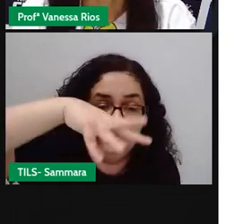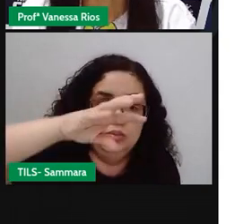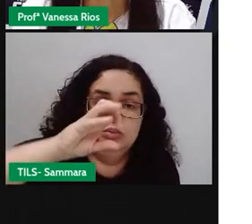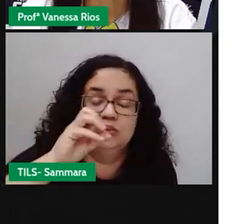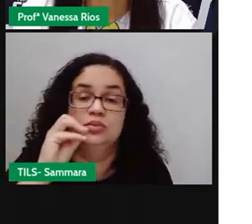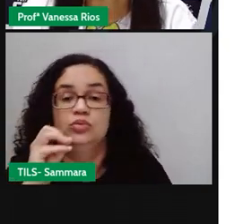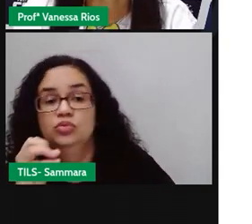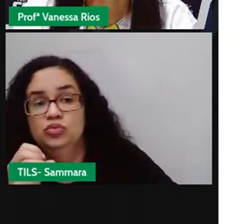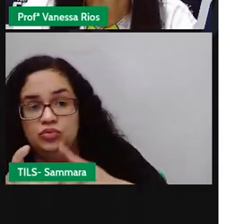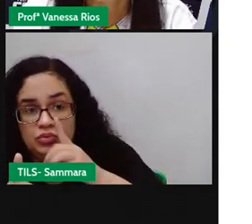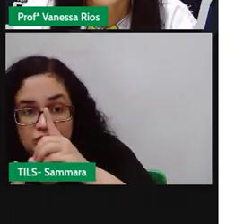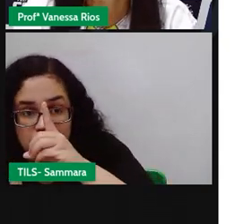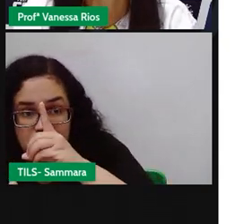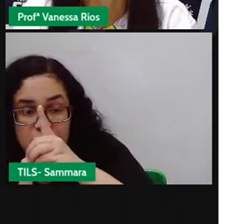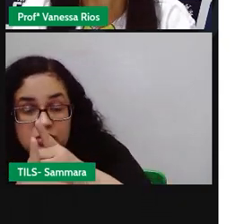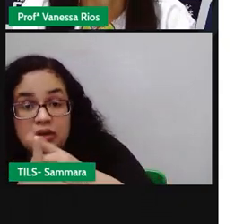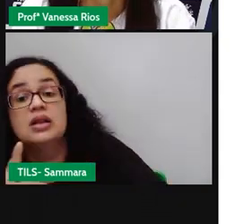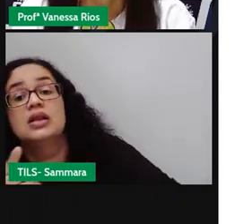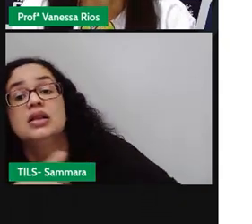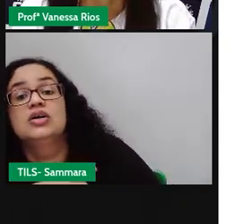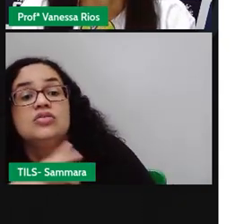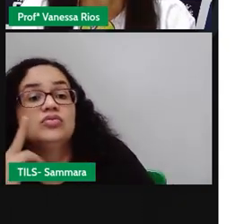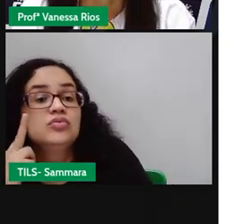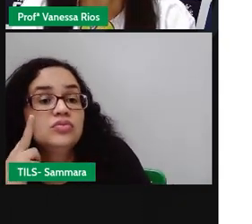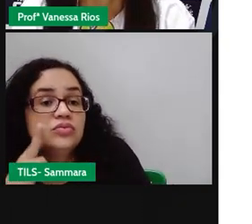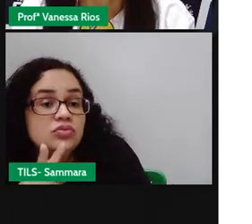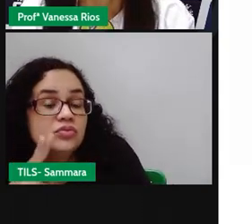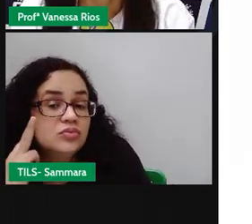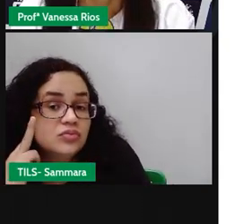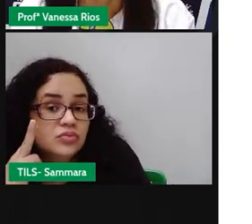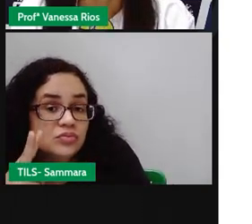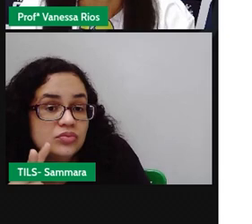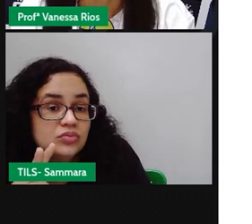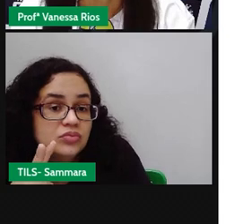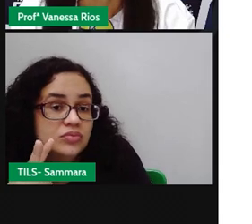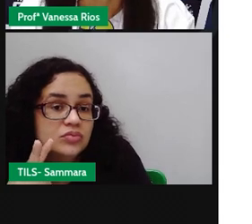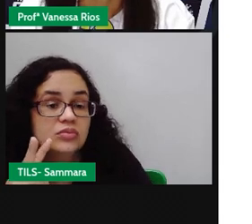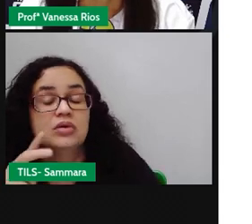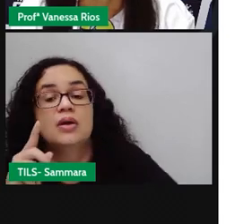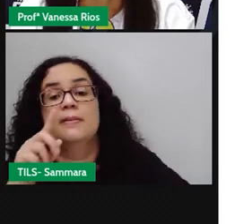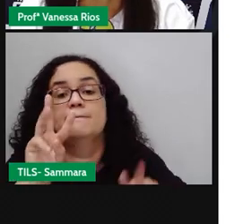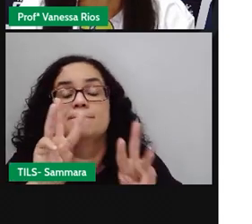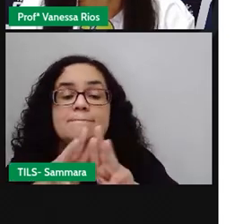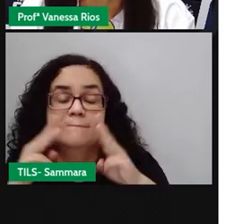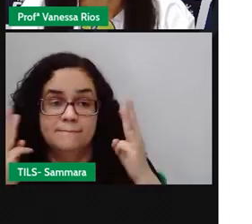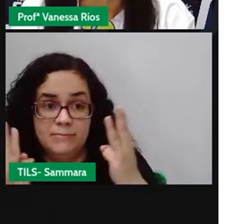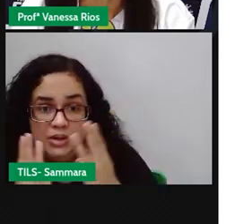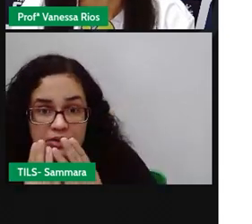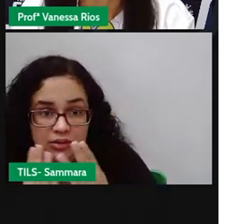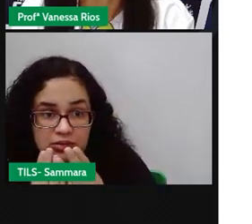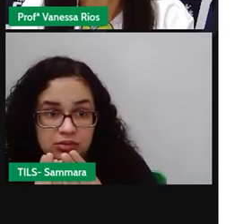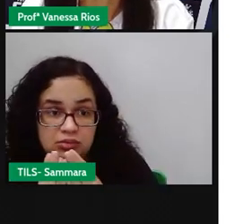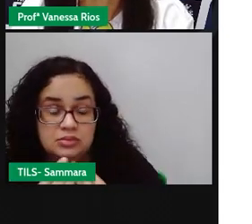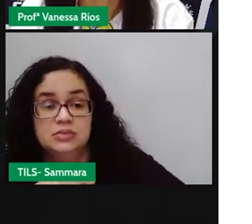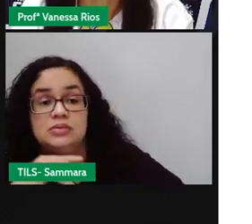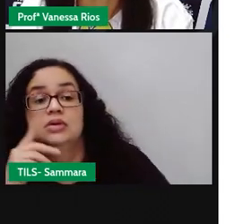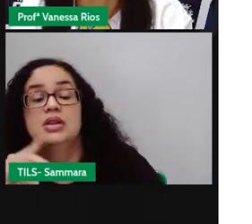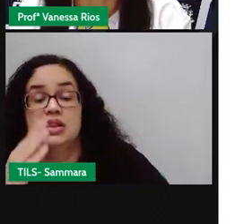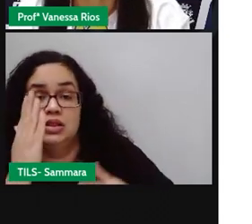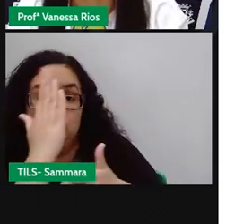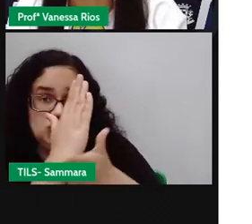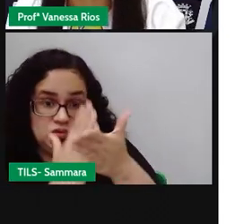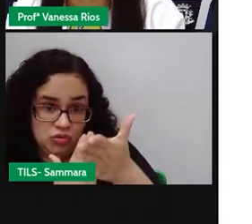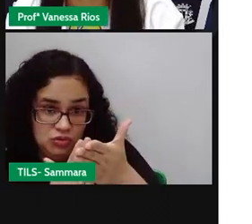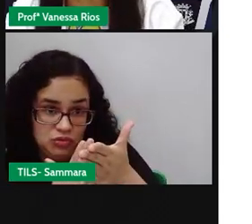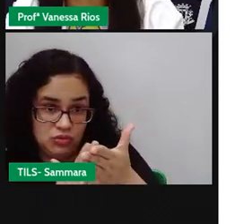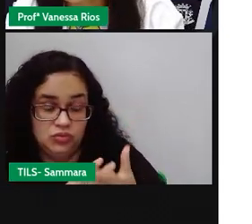que descobriram a existência do átomo, indicou essa matéria como algo não